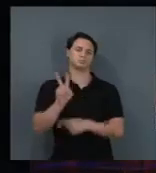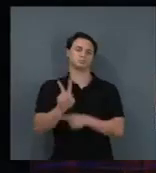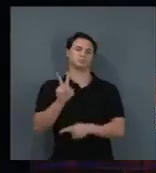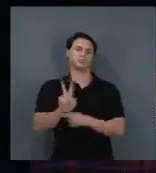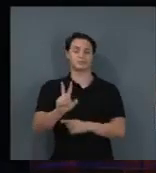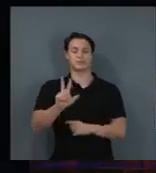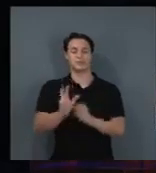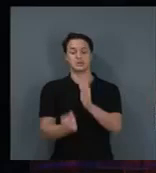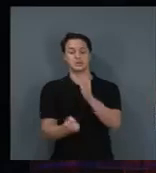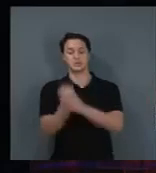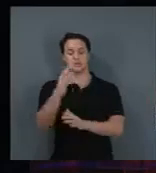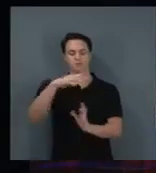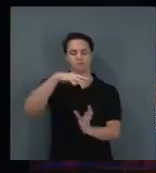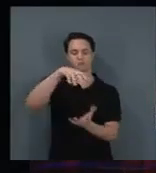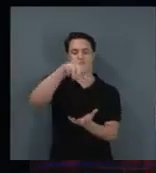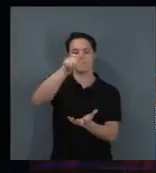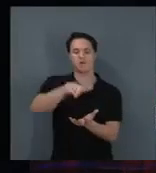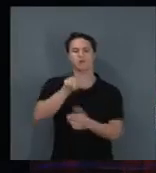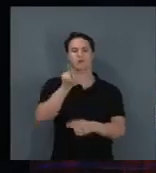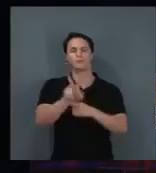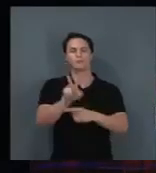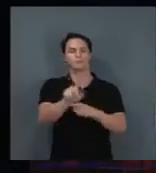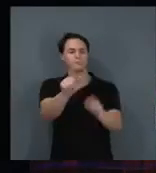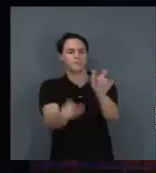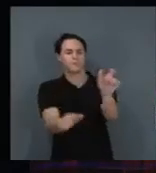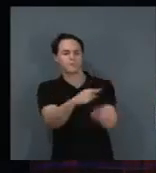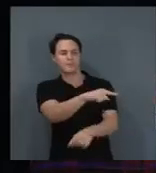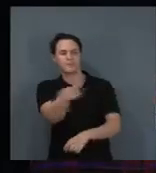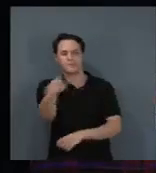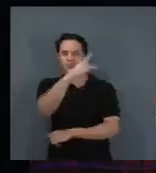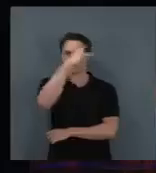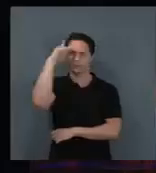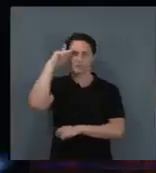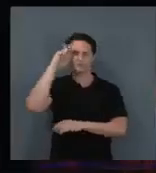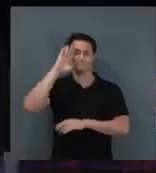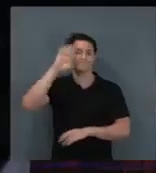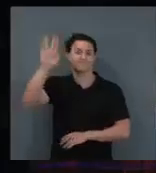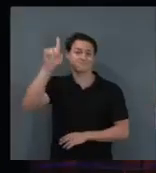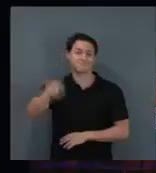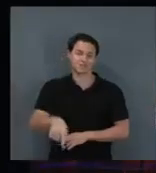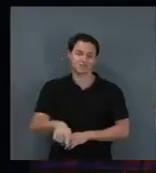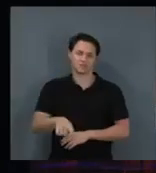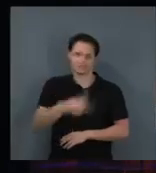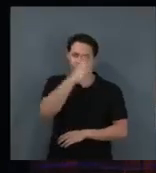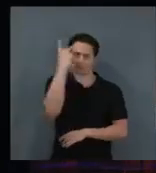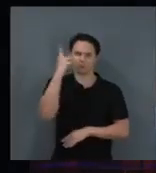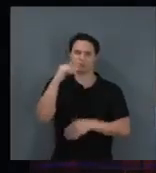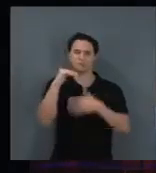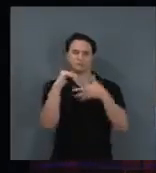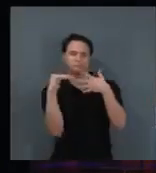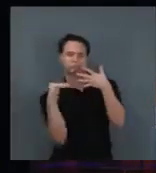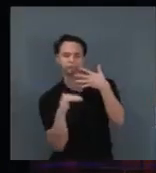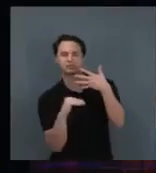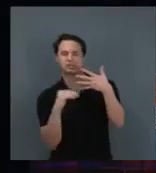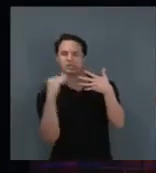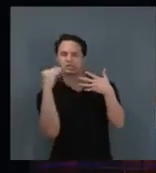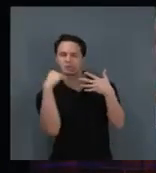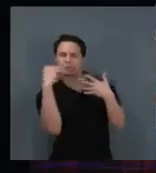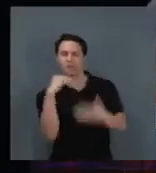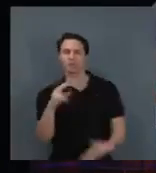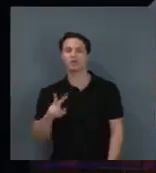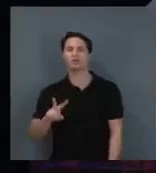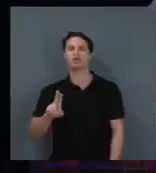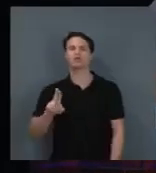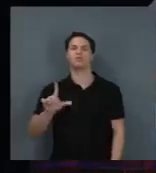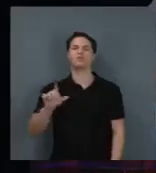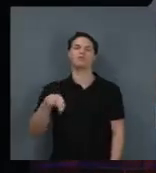tudo, cuidar das pessoas, especialmente das mais vulneráveis. Sua